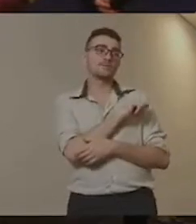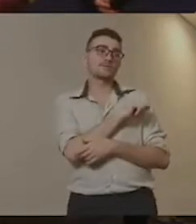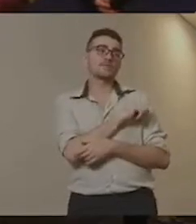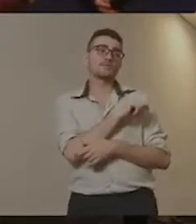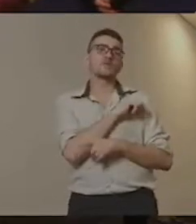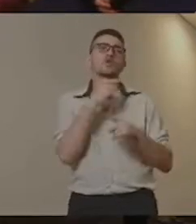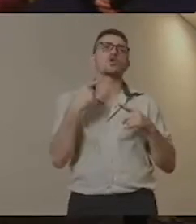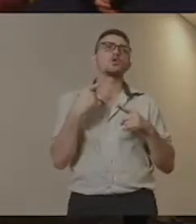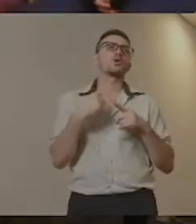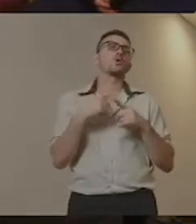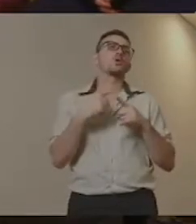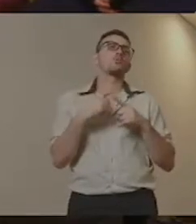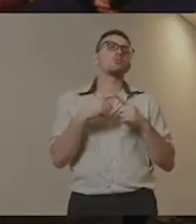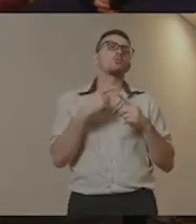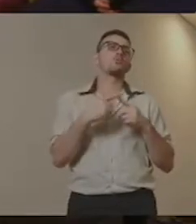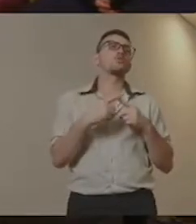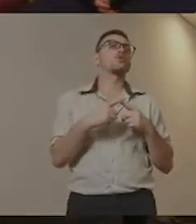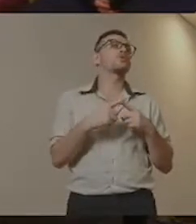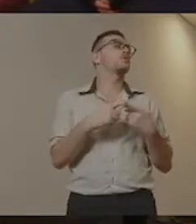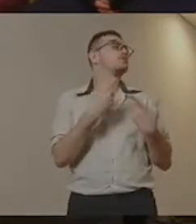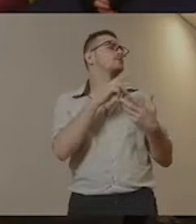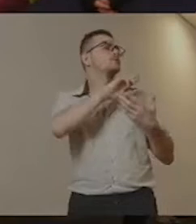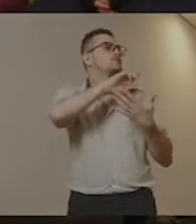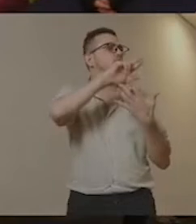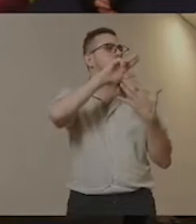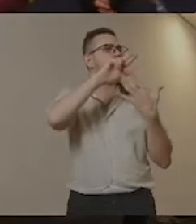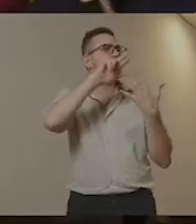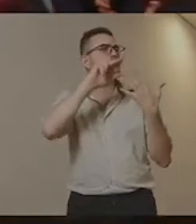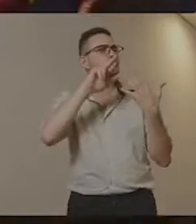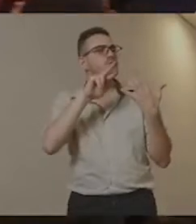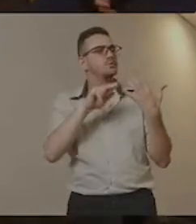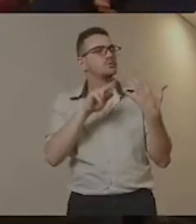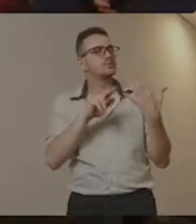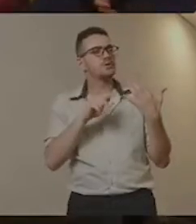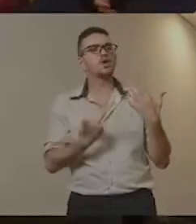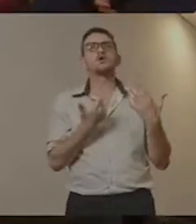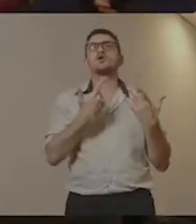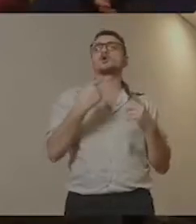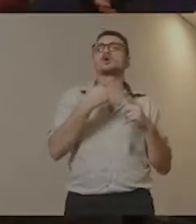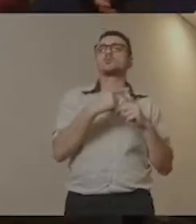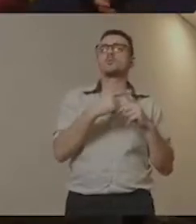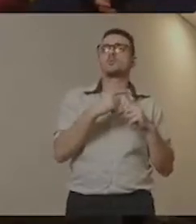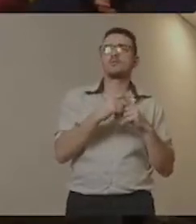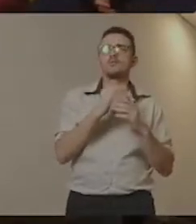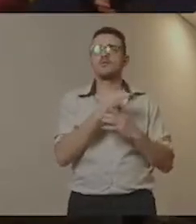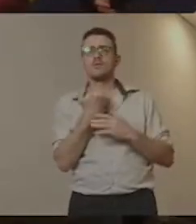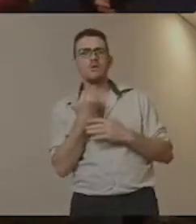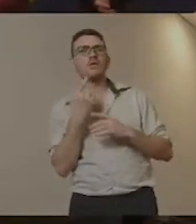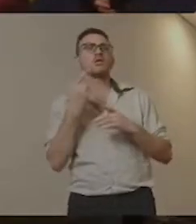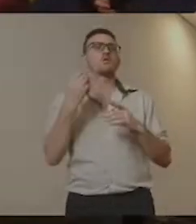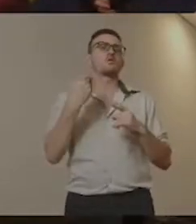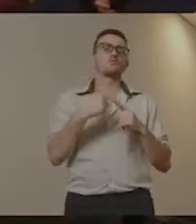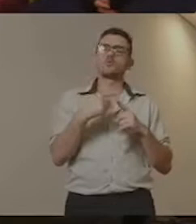imposição de não poder se relacionar. Mas o impacto nas juventudes, com